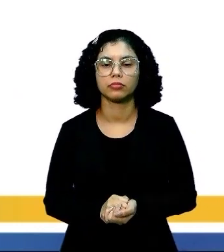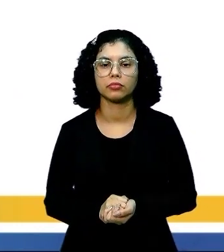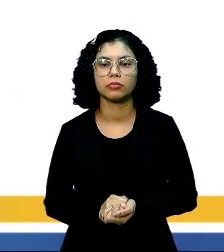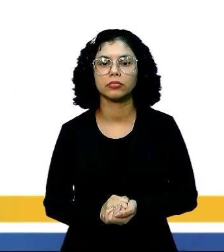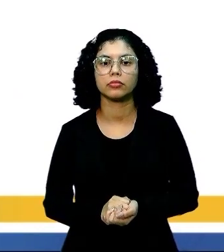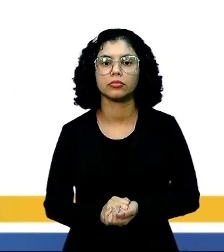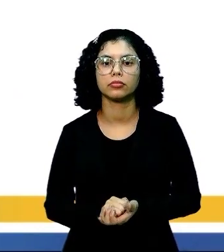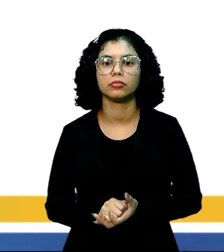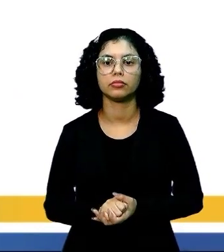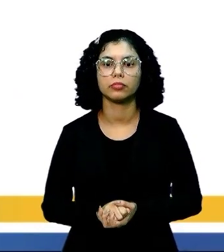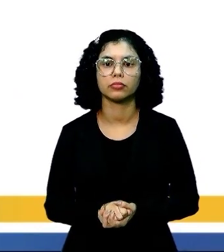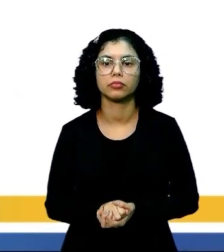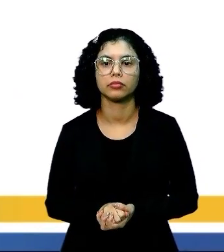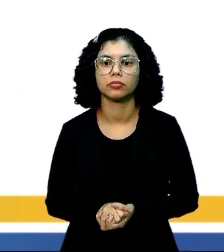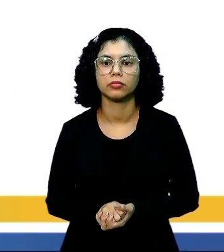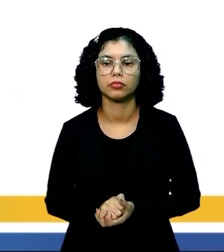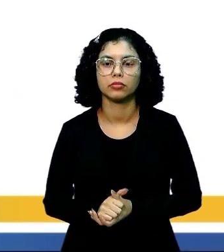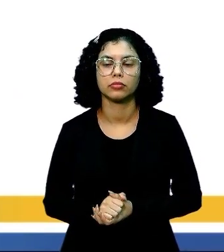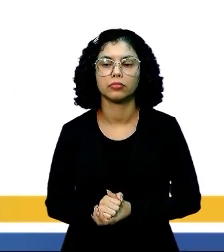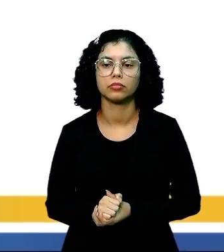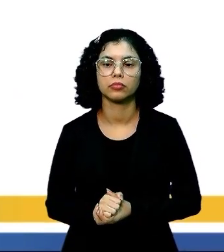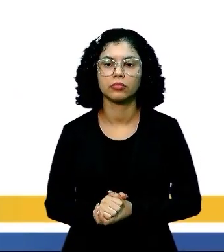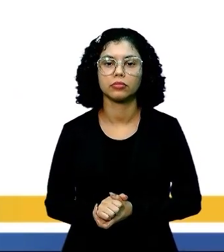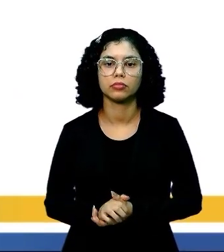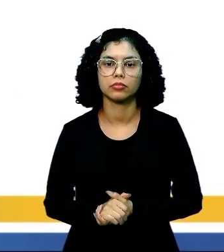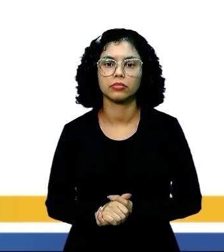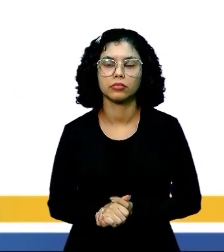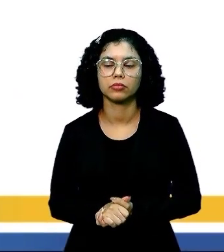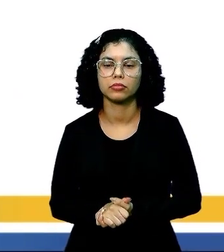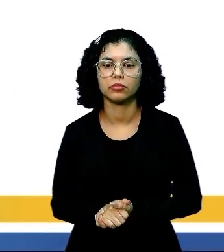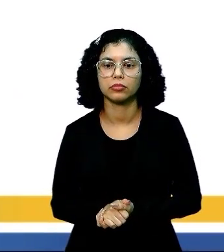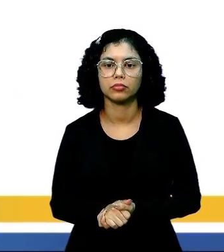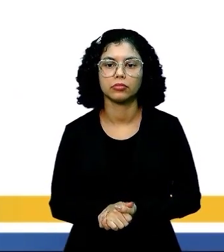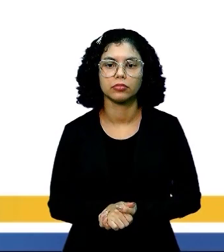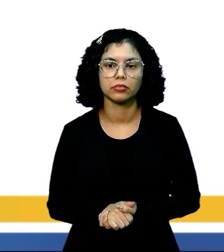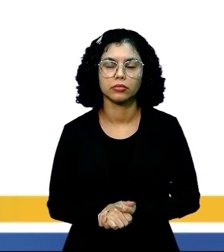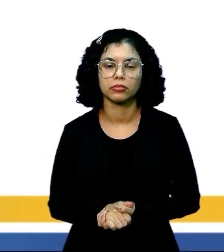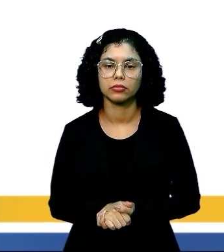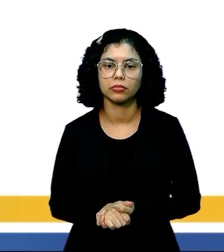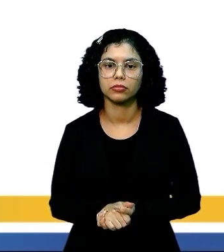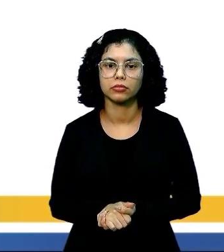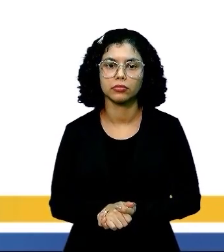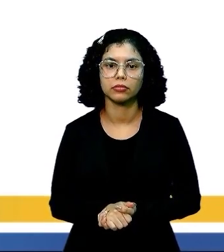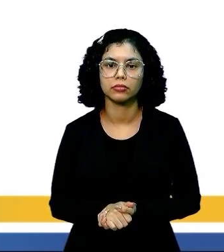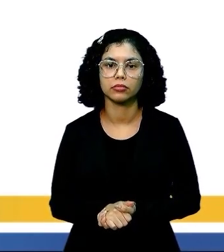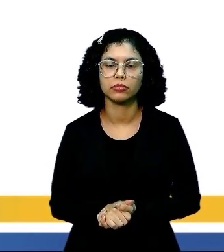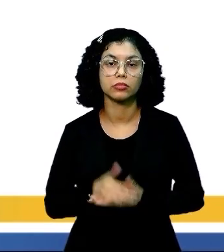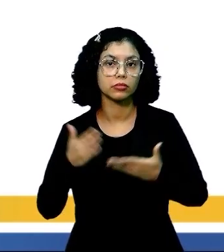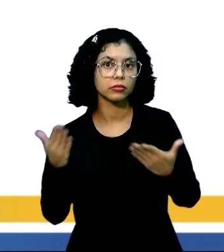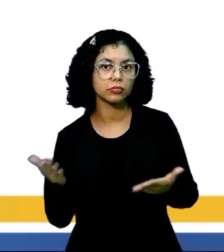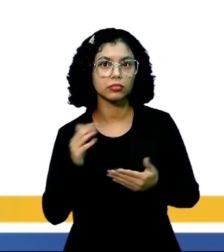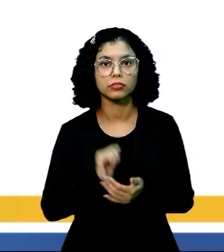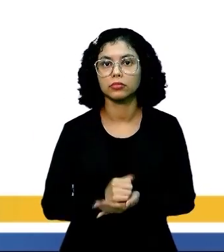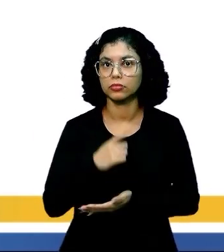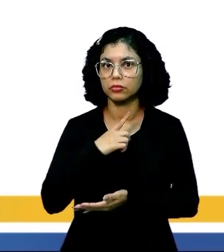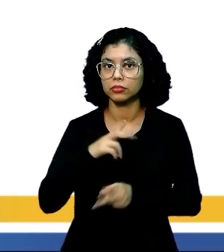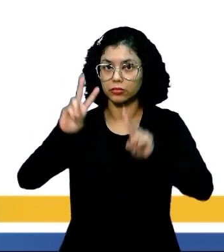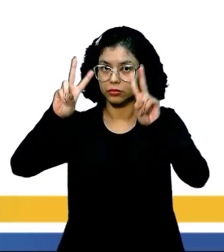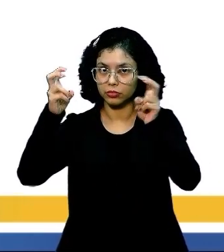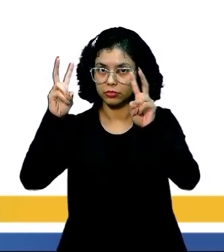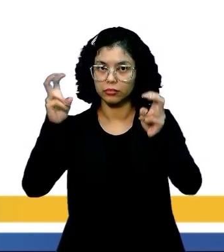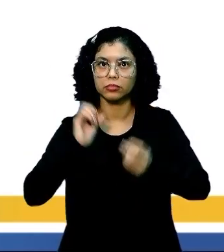Millennial, assim es la generación que ya no recuerda como era el mundo sin internet. Então, né, nós temos aí um